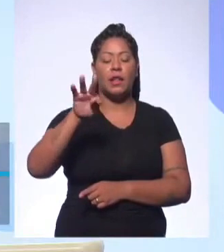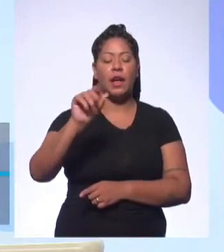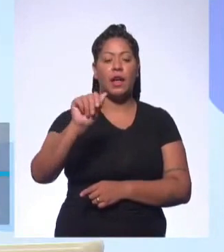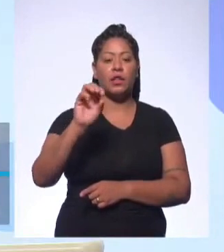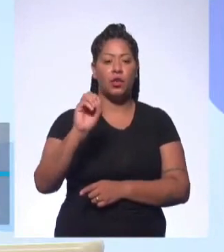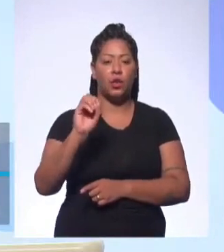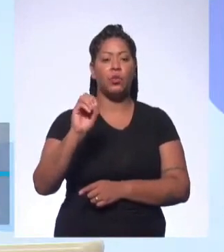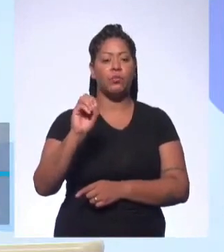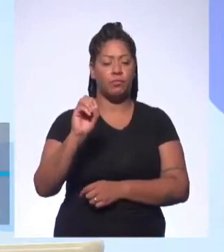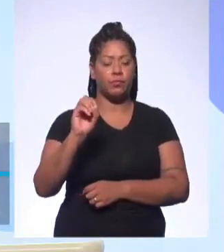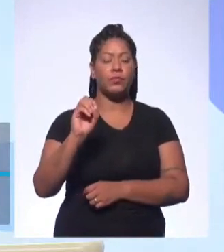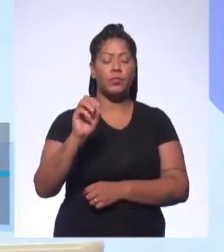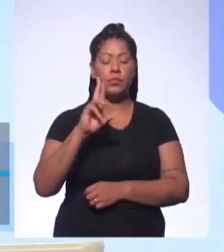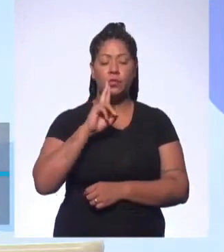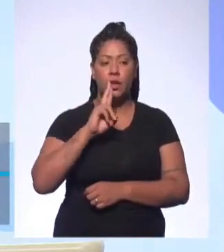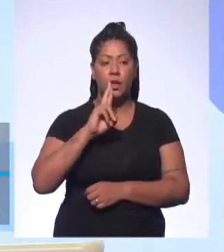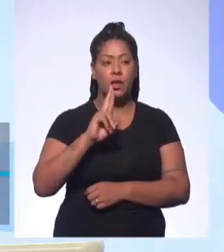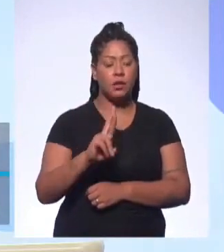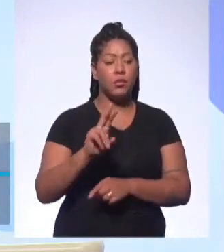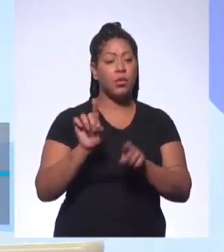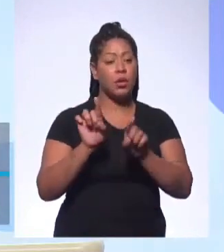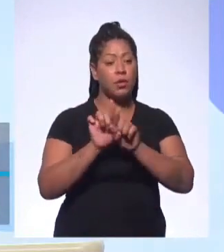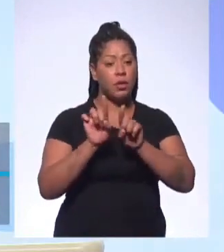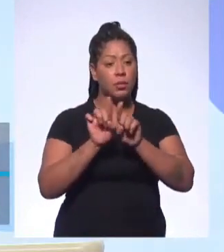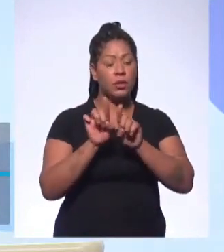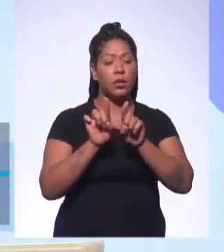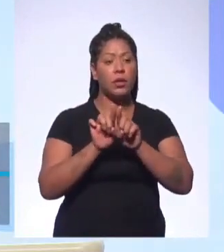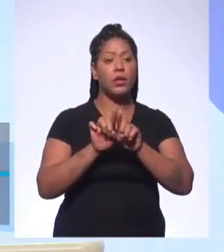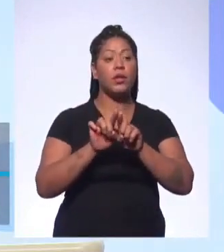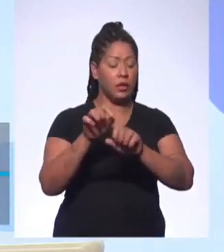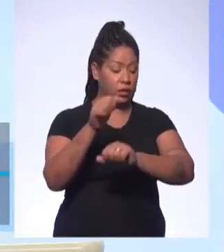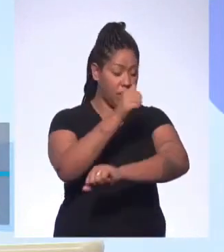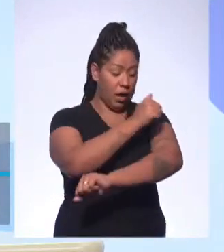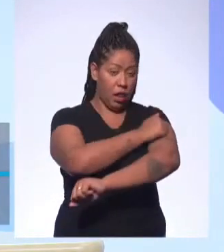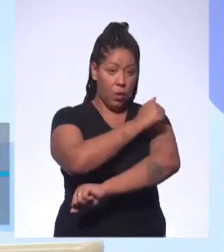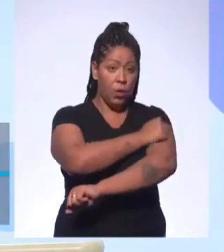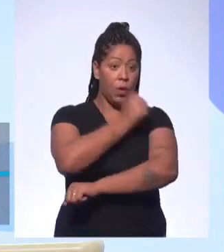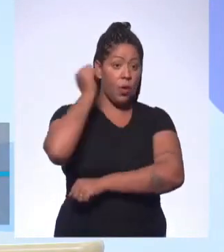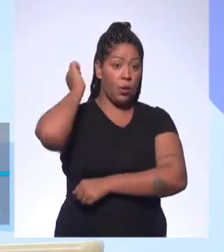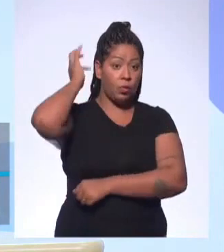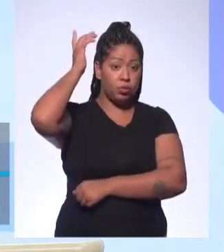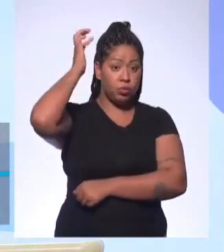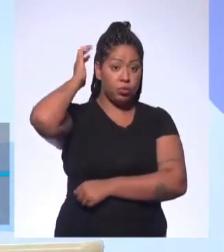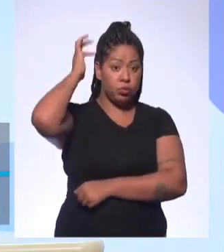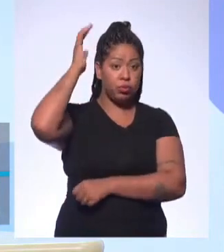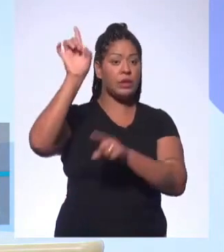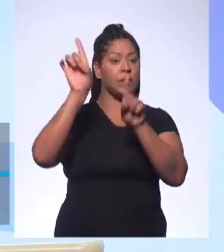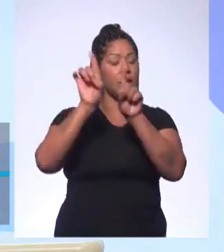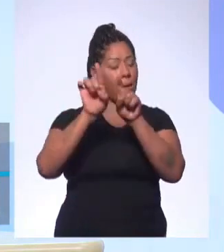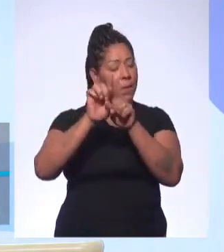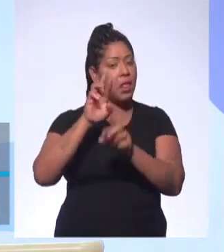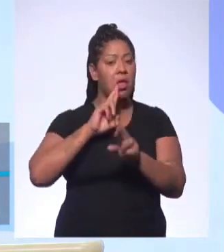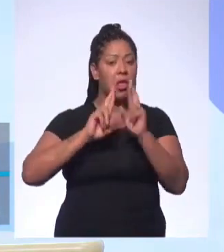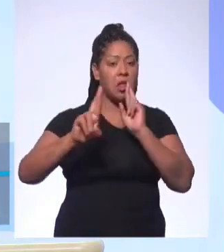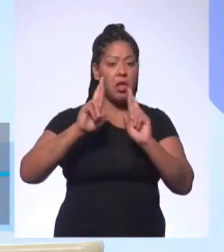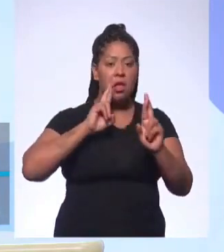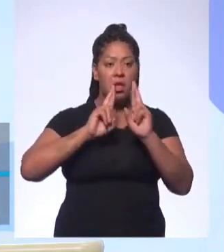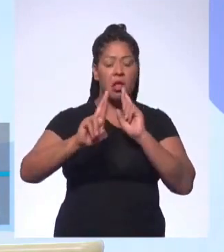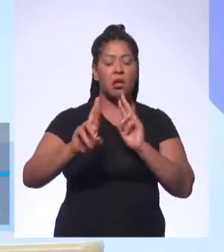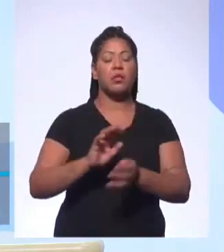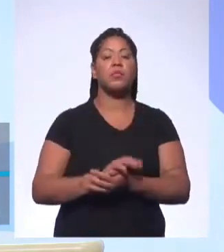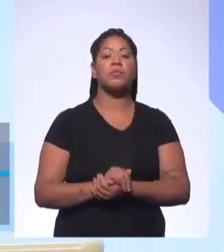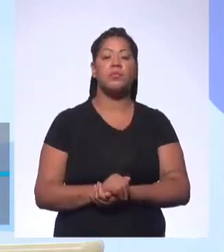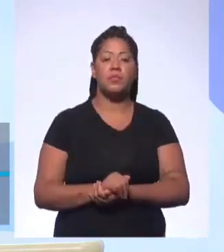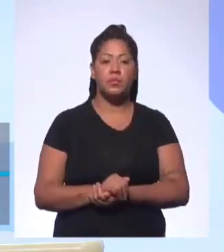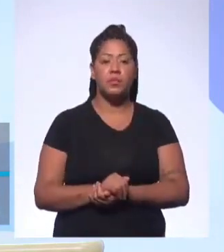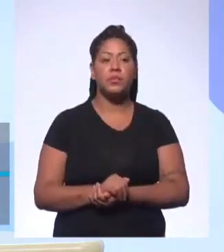de Porangaba. Olha, tem aluno aqui, tem professor aqui de Santo André participando também, viu, Ed? Opa, além do pessoal lá de Guararema, de